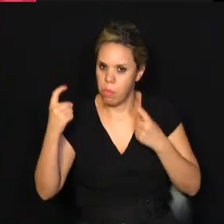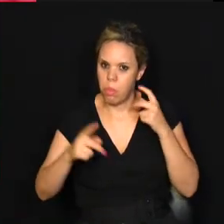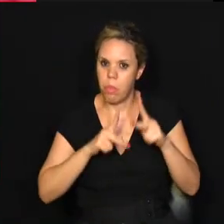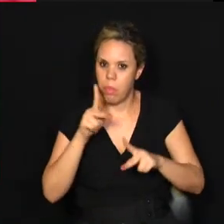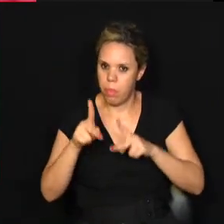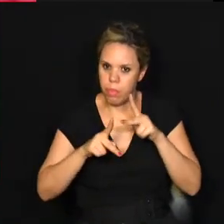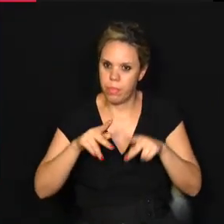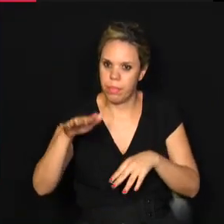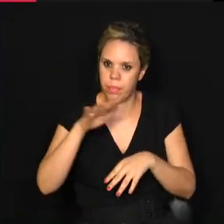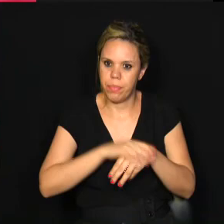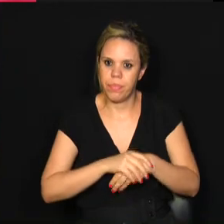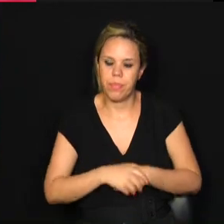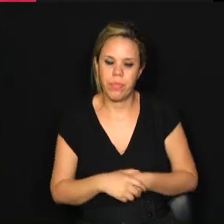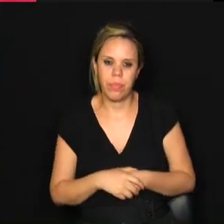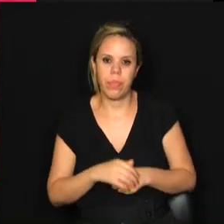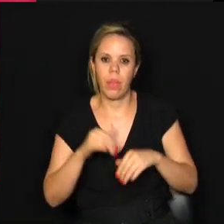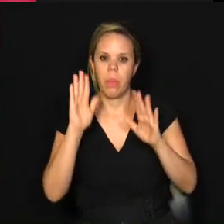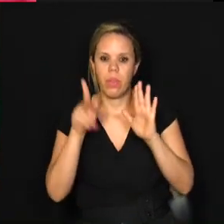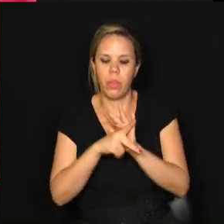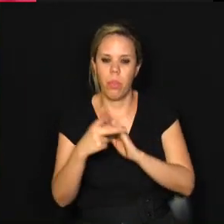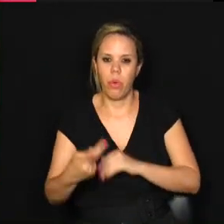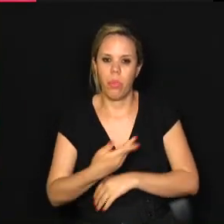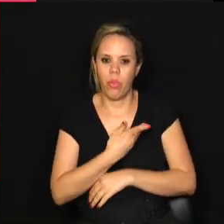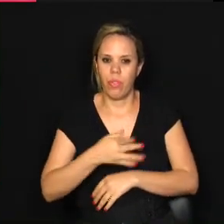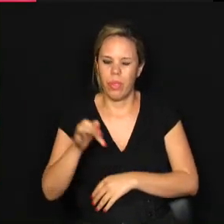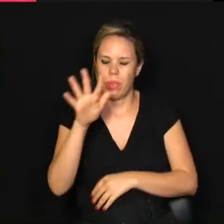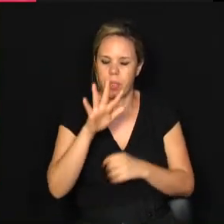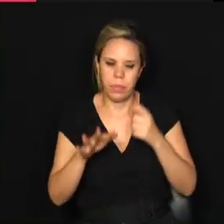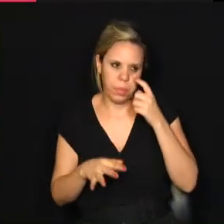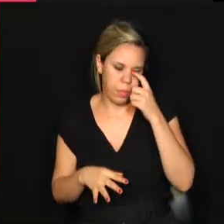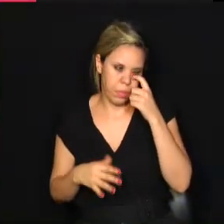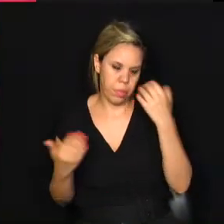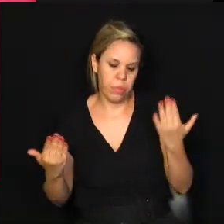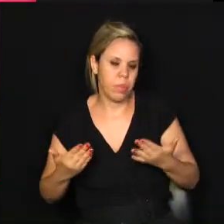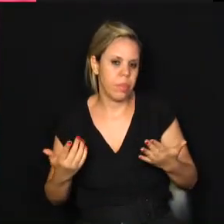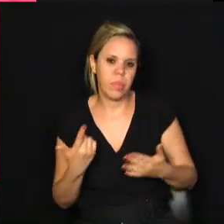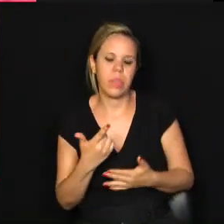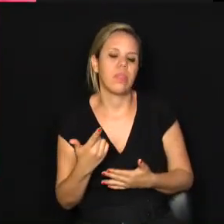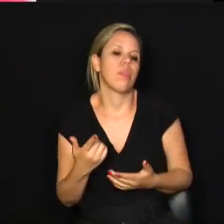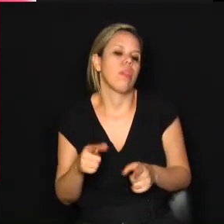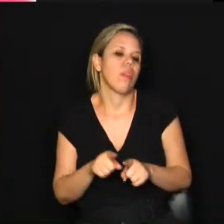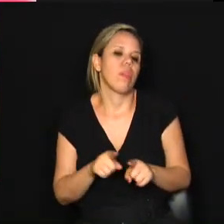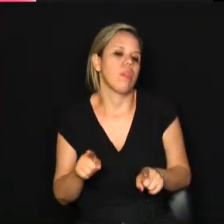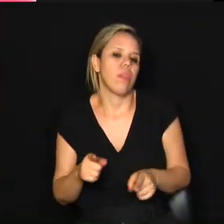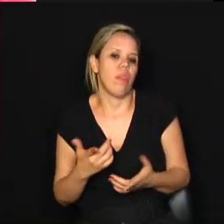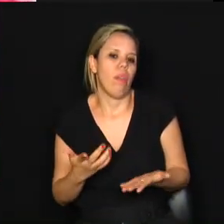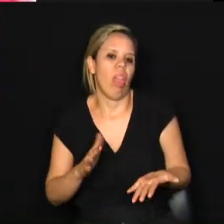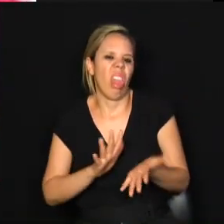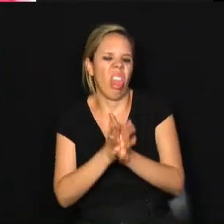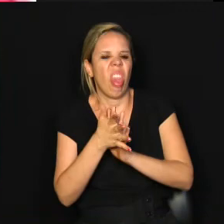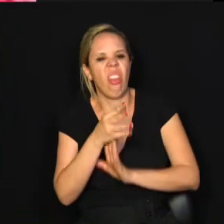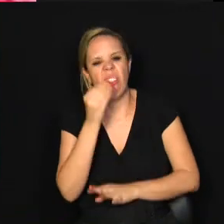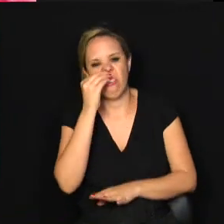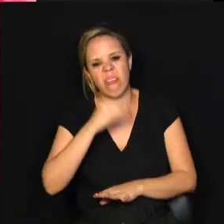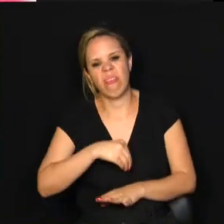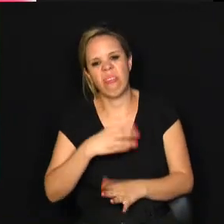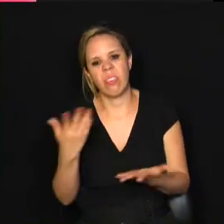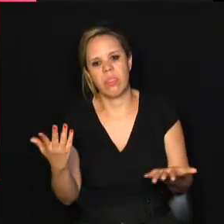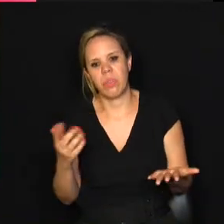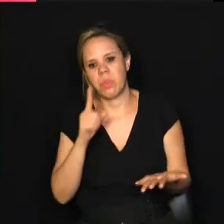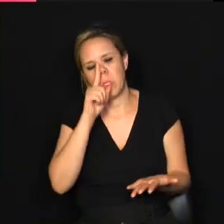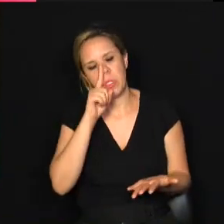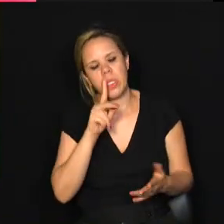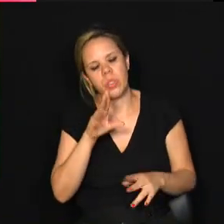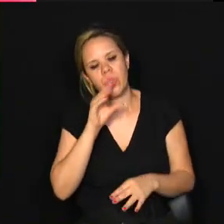população mais do que o próprio governo federal. Porque o governo federal, hoje em dia, ele tem uma postura totalmente genocida, onde coloca os trabalhadores, que